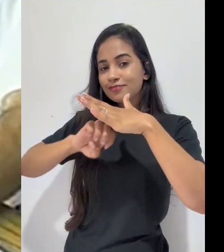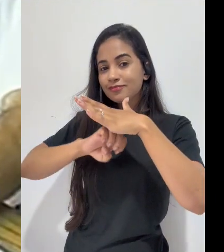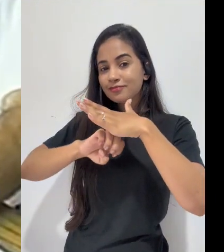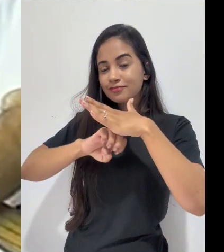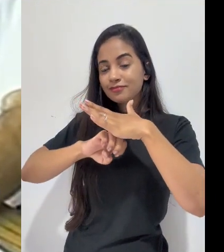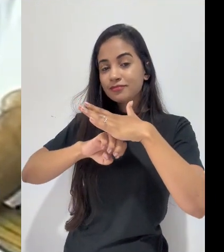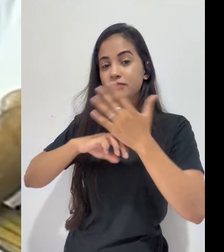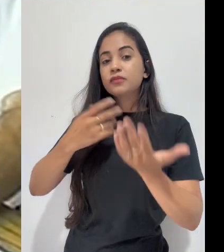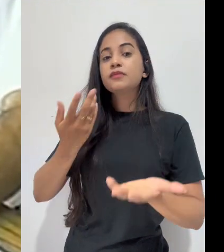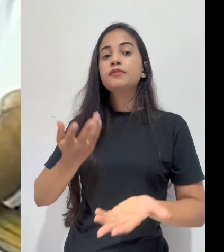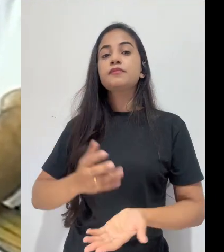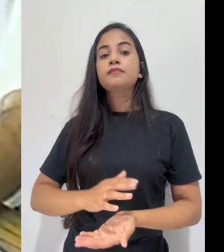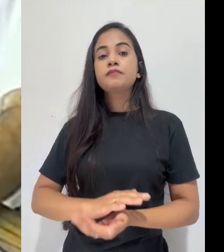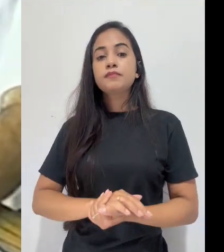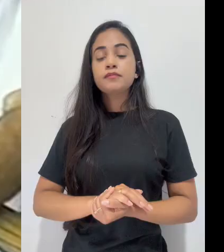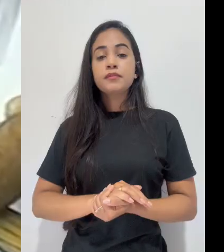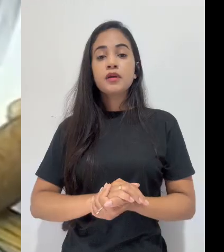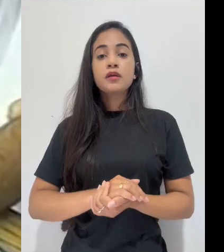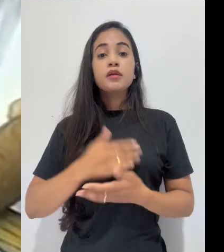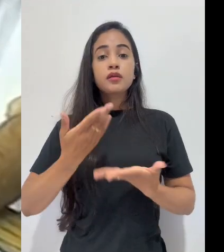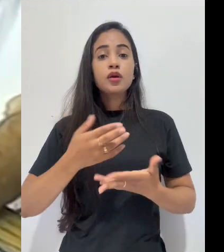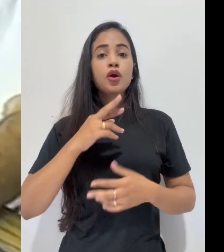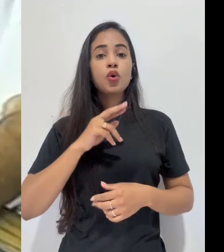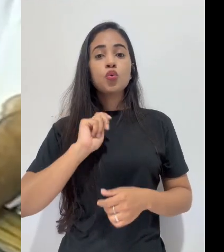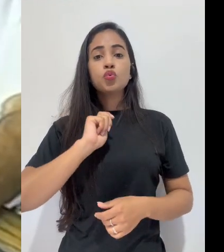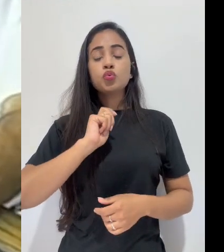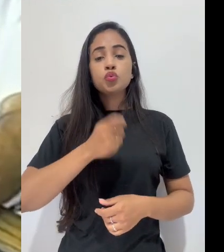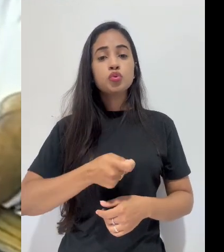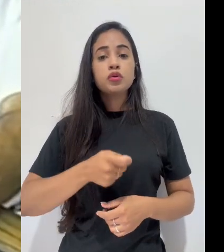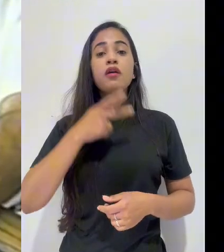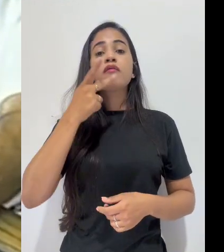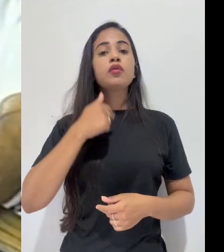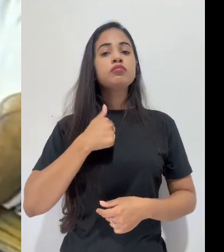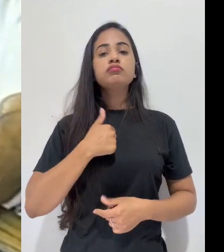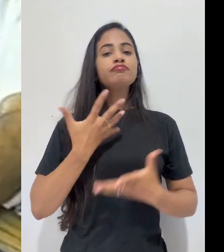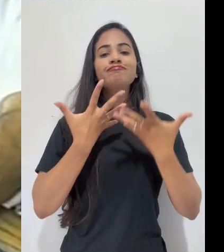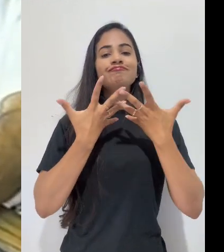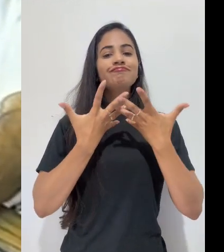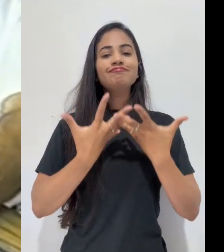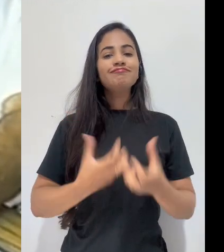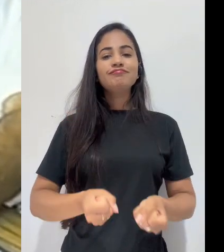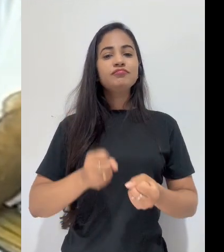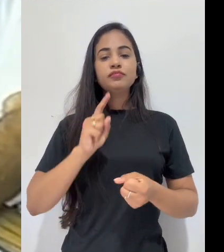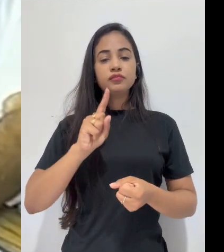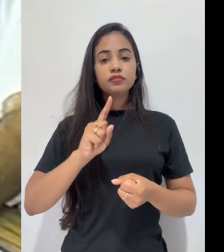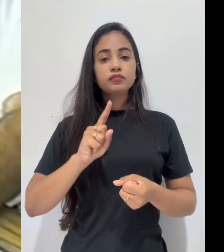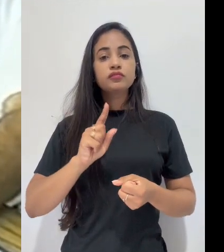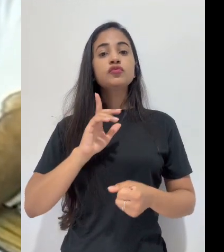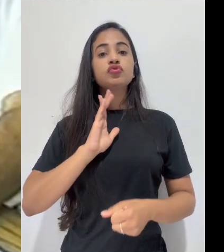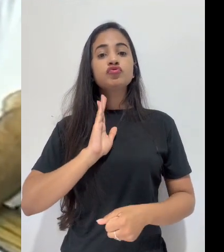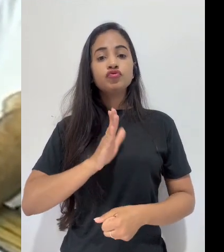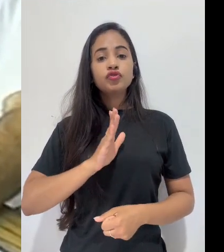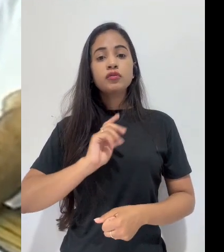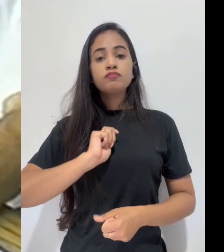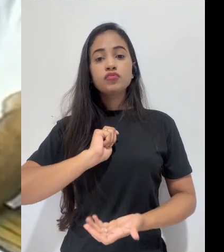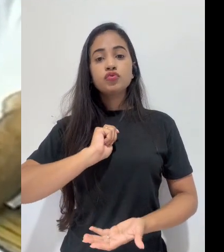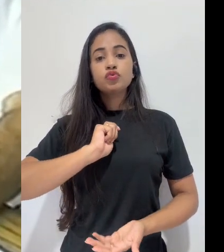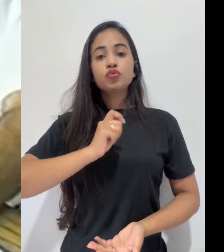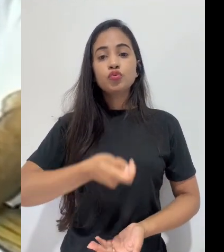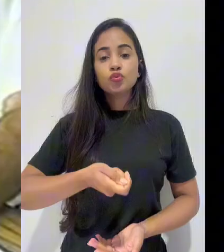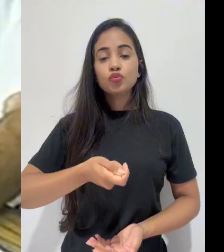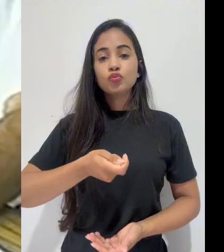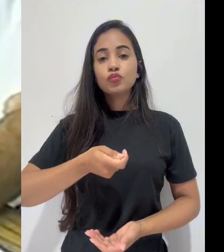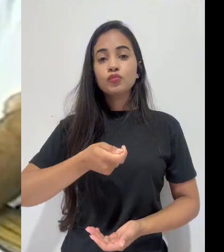então, já no ato, sem maiores explicações, ele disse que não admitiria, e já pré-julgando de uma